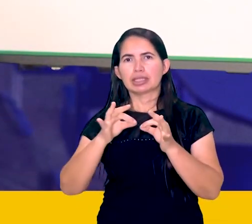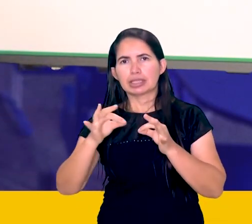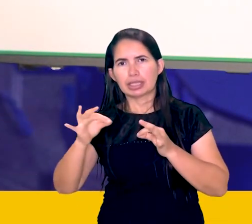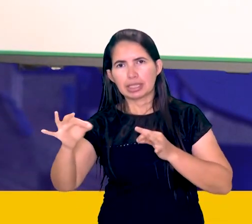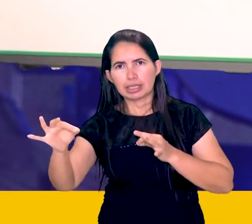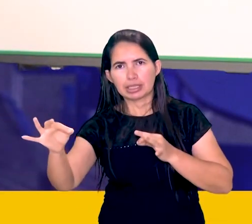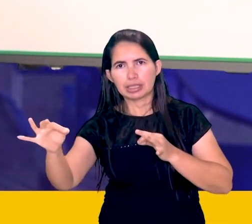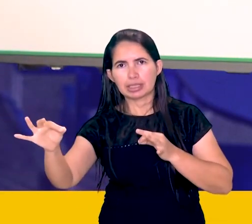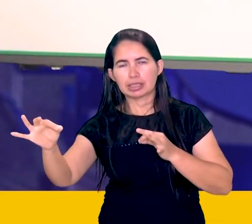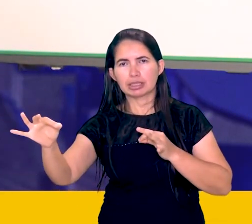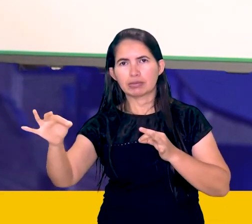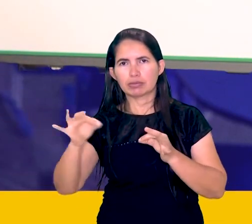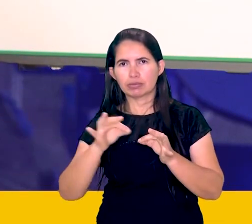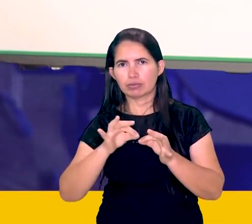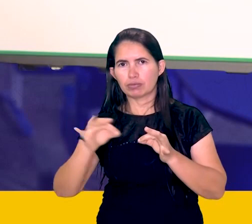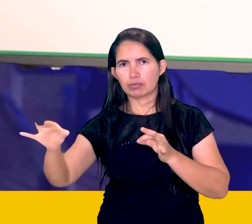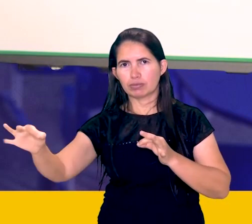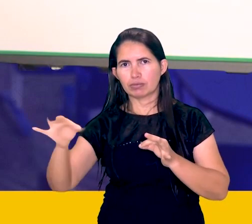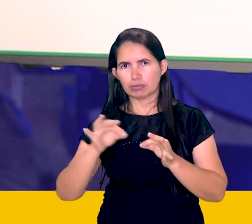trena,